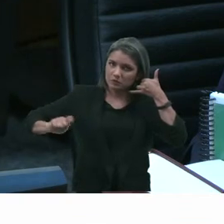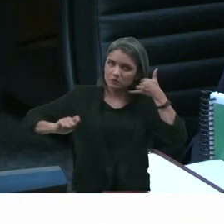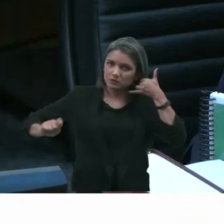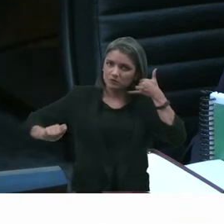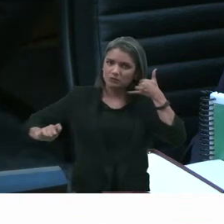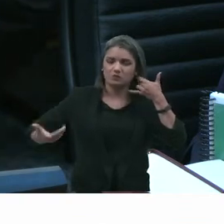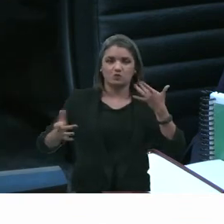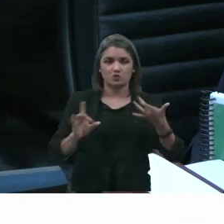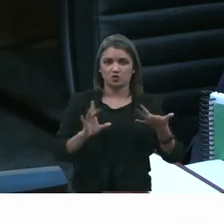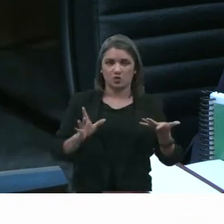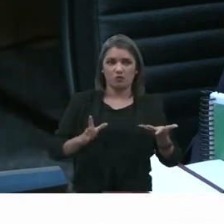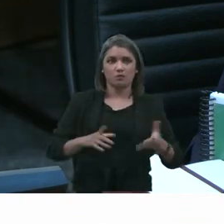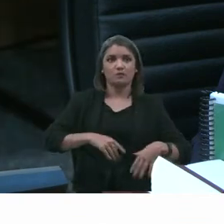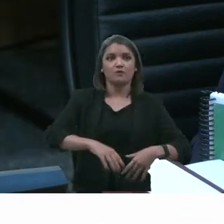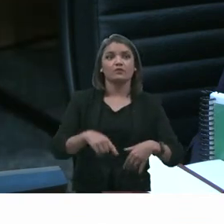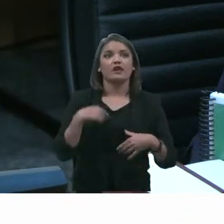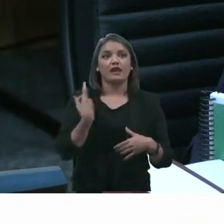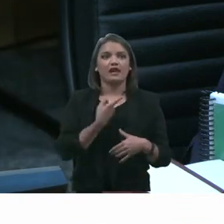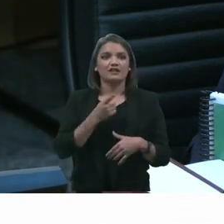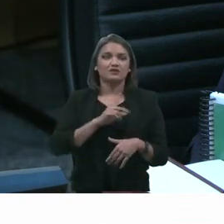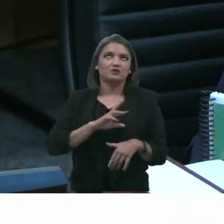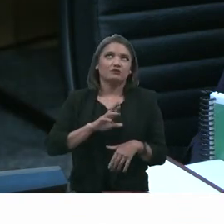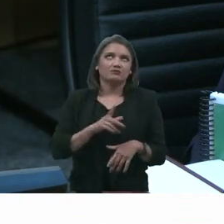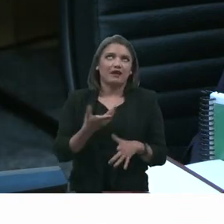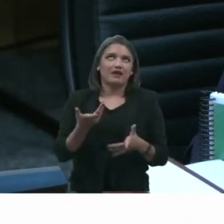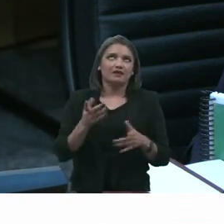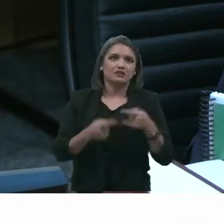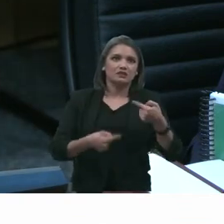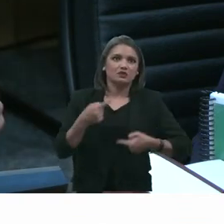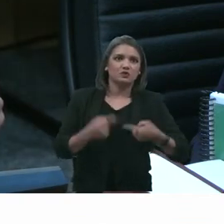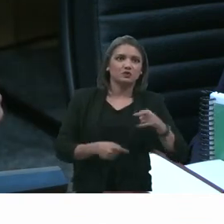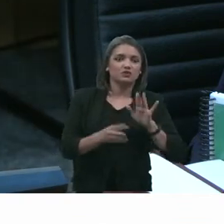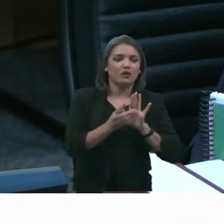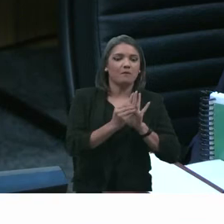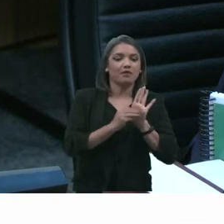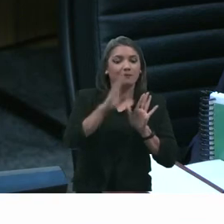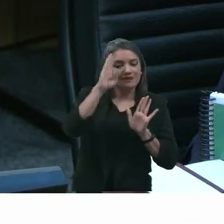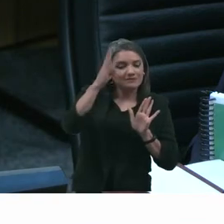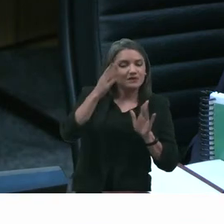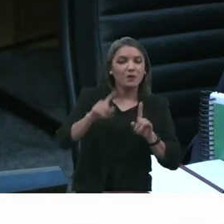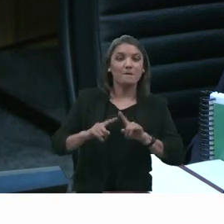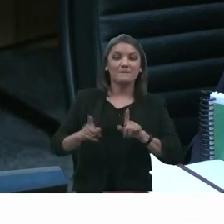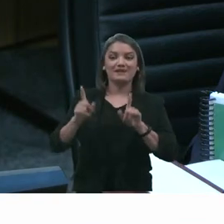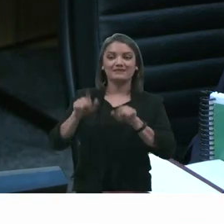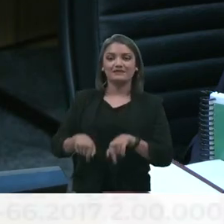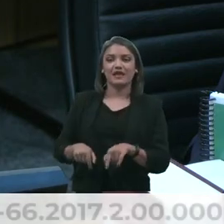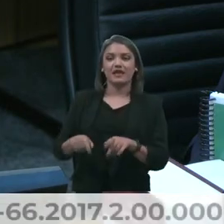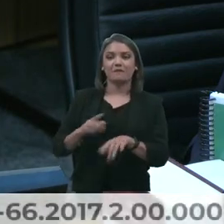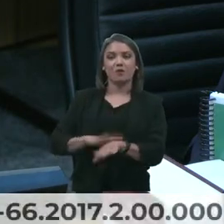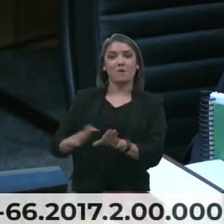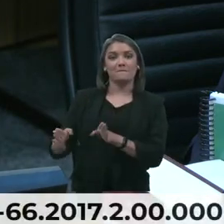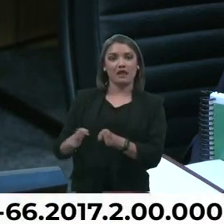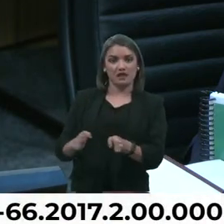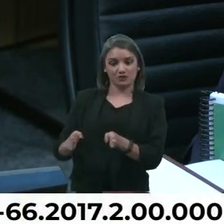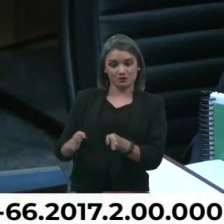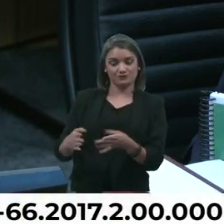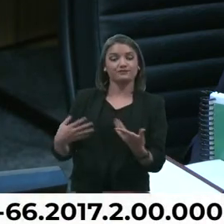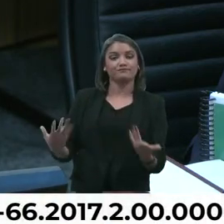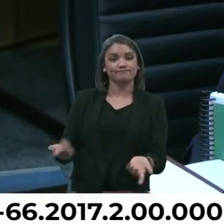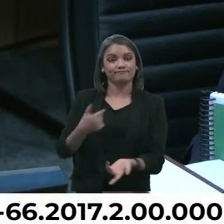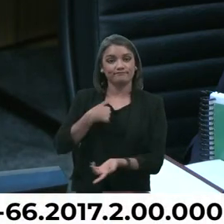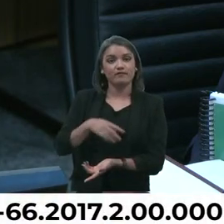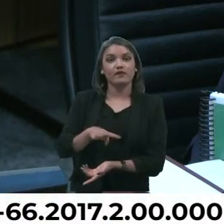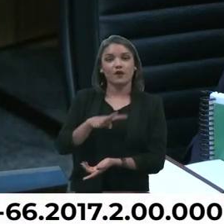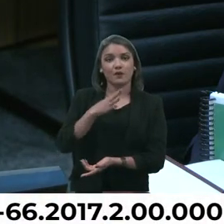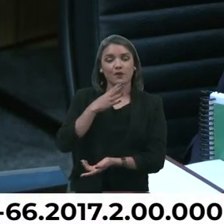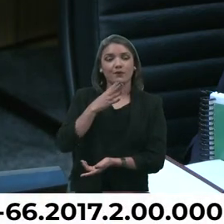estamos discutindo mérito, nós estamos discutindo prescrição, e eu conheço a jurisprudência que o